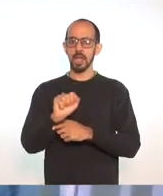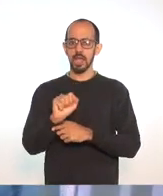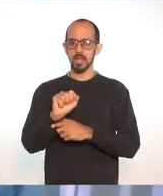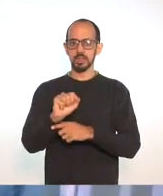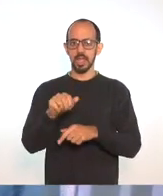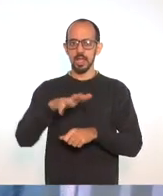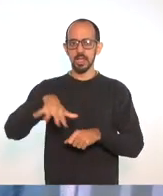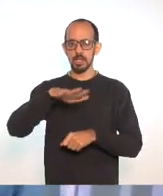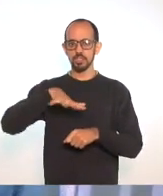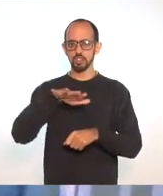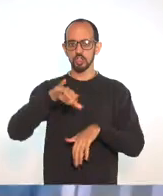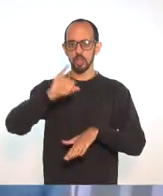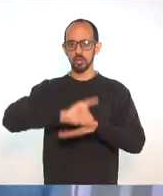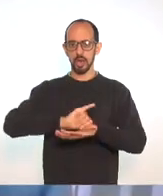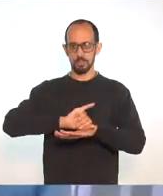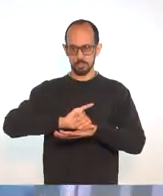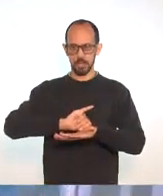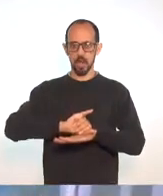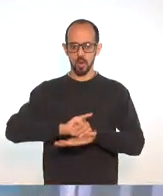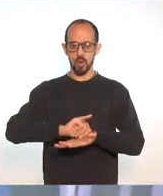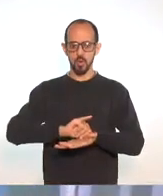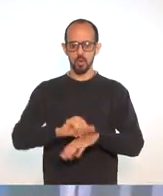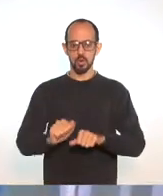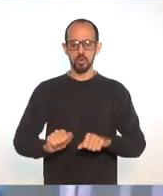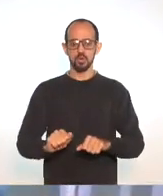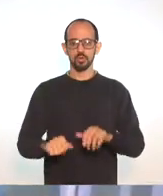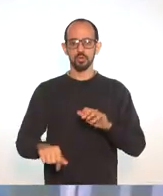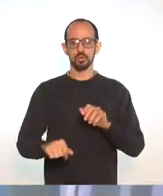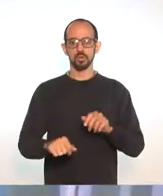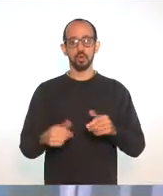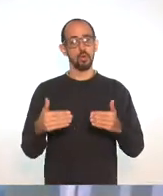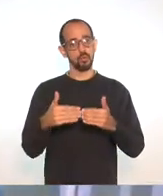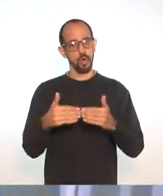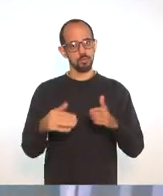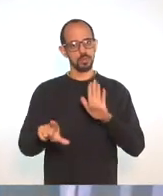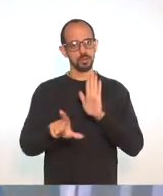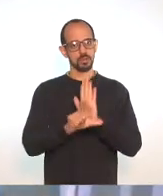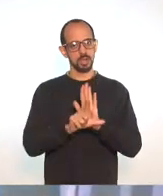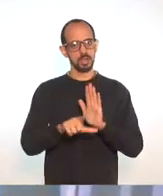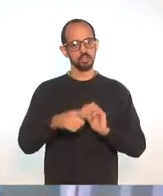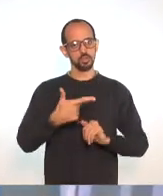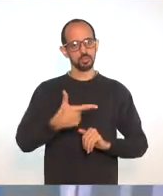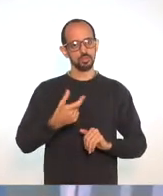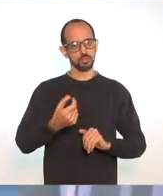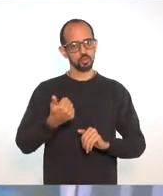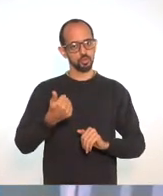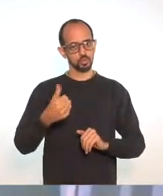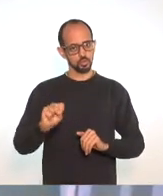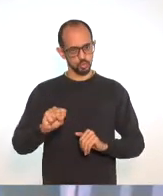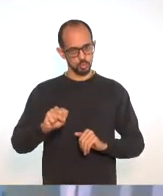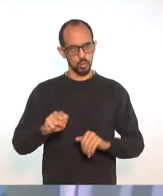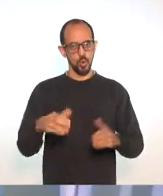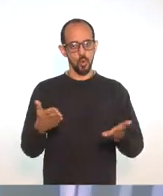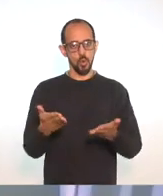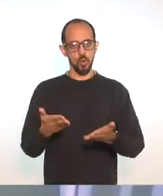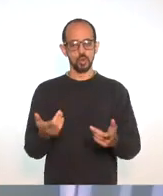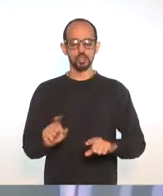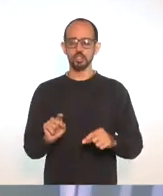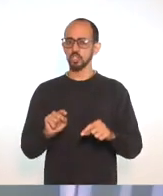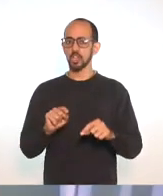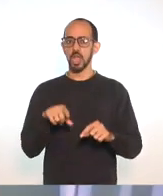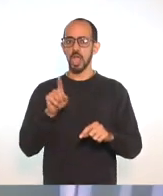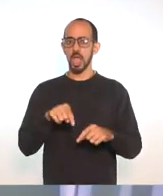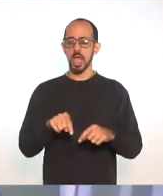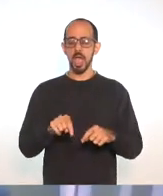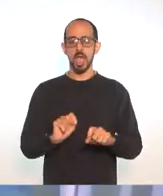complementar 184 de 2018 hoje nós temos audiência focada tendo em vista que há um